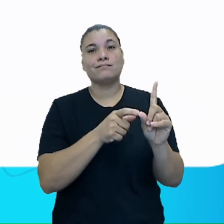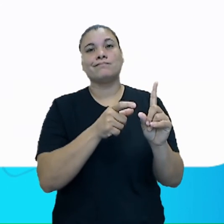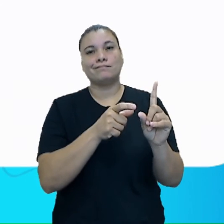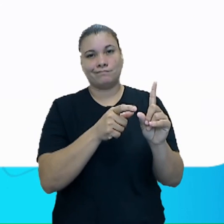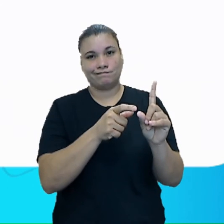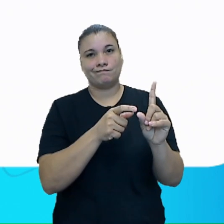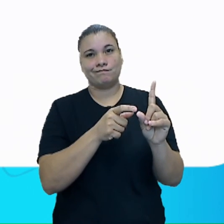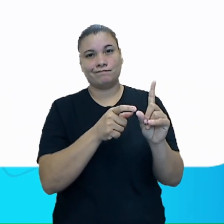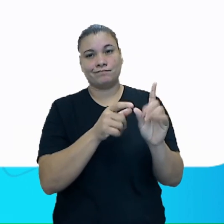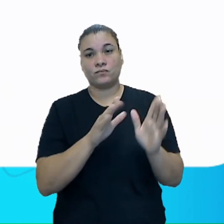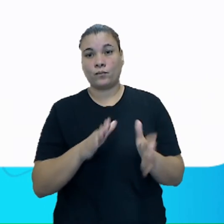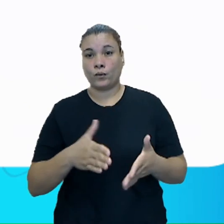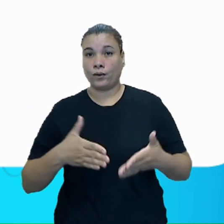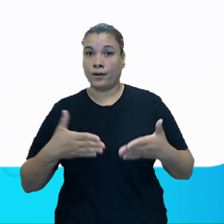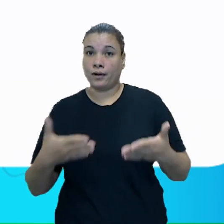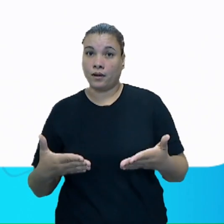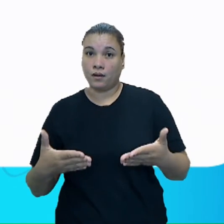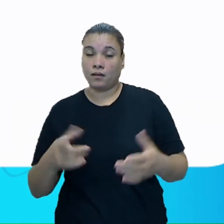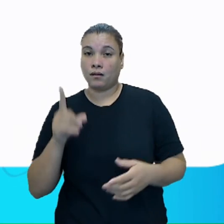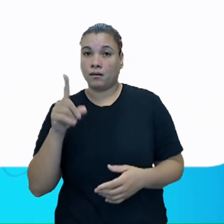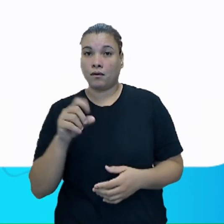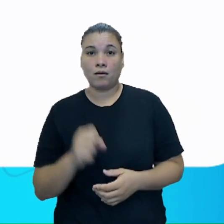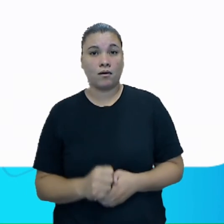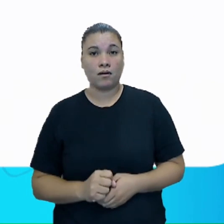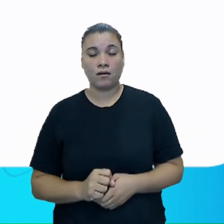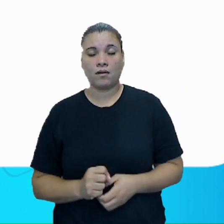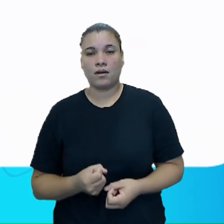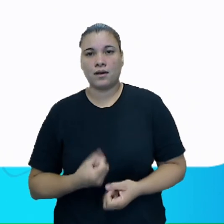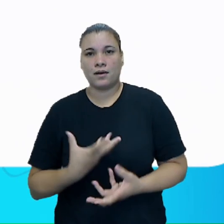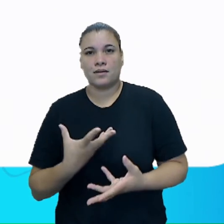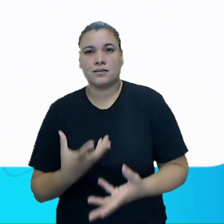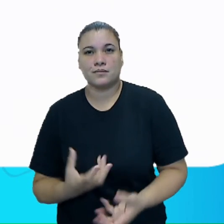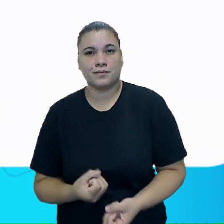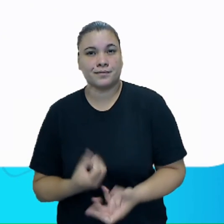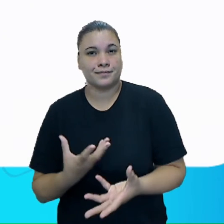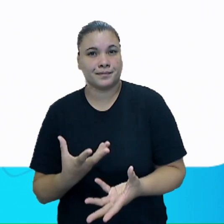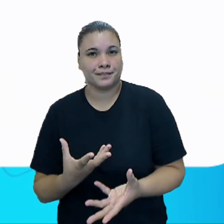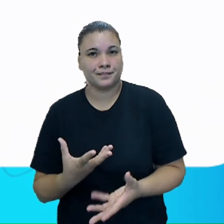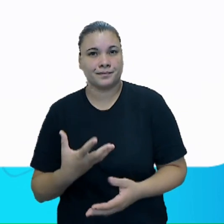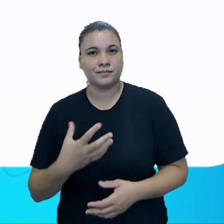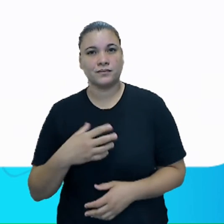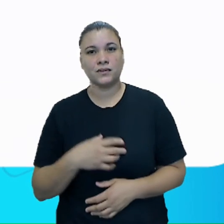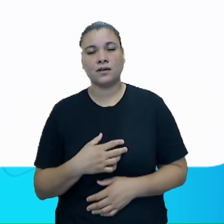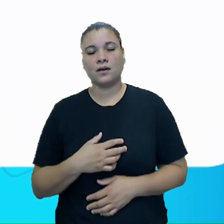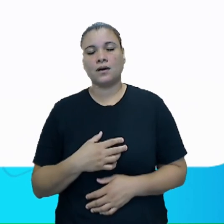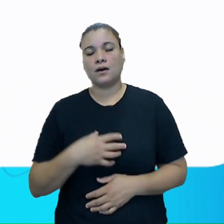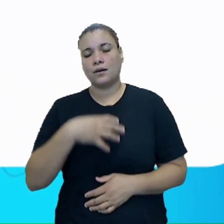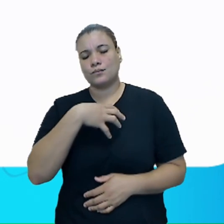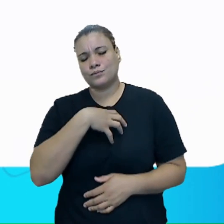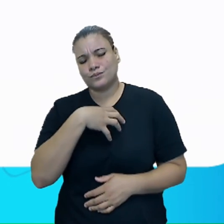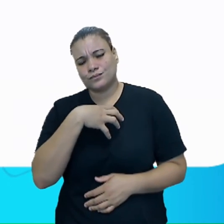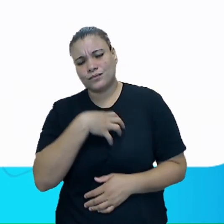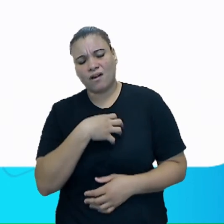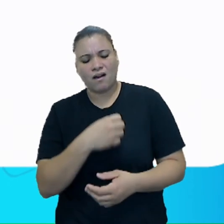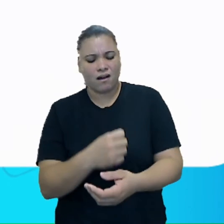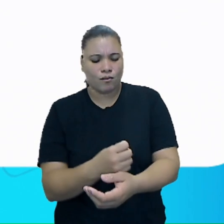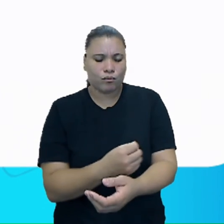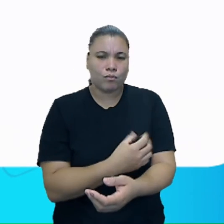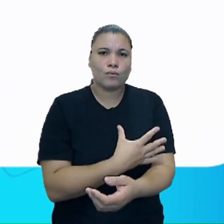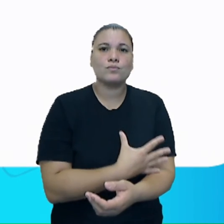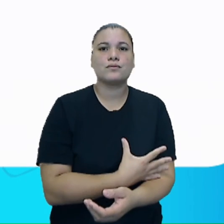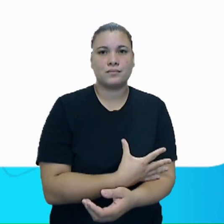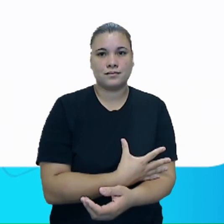ele expressa um verbo nocional, mas tem também a característica cansada. Portanto, aqui na letra E não